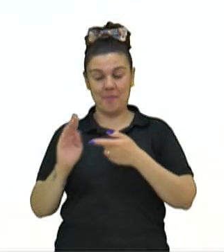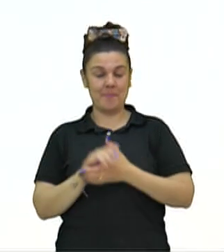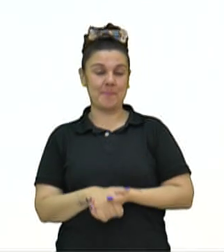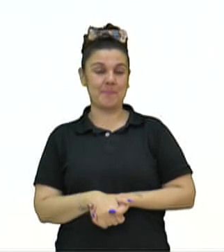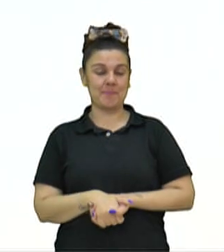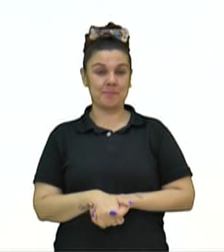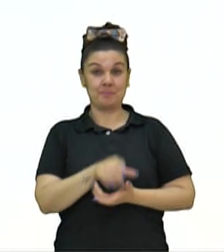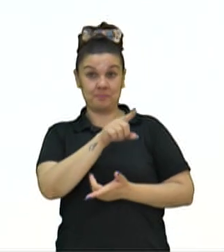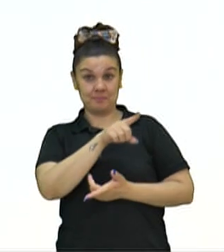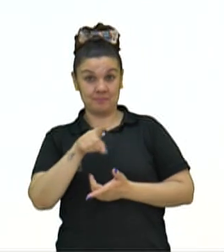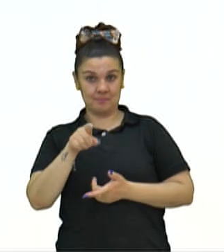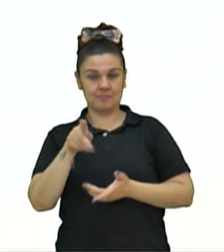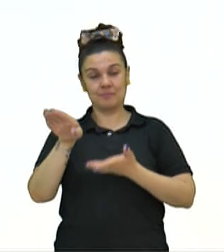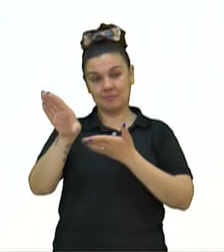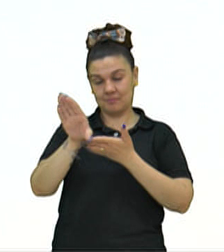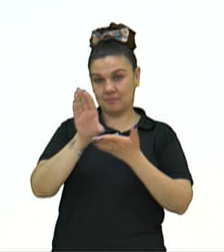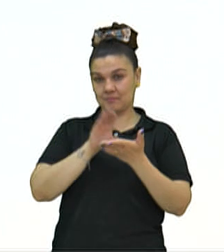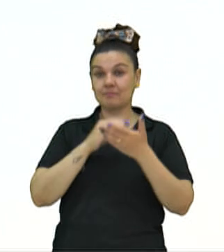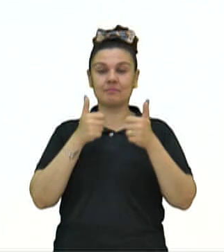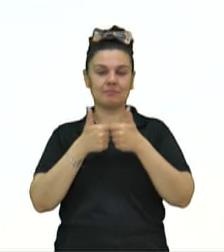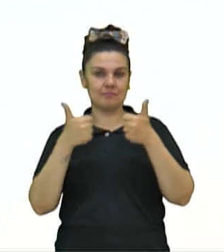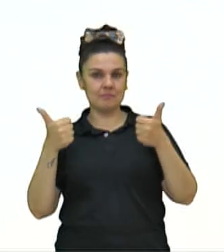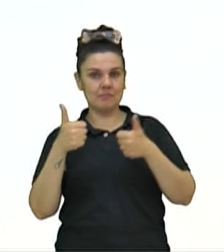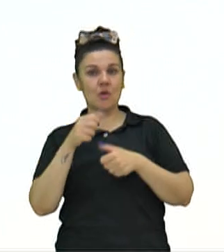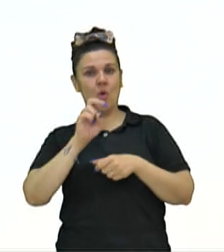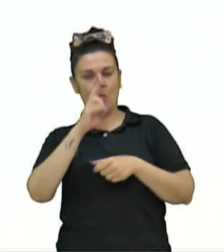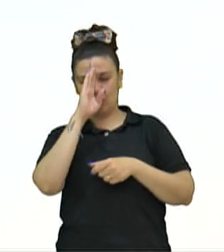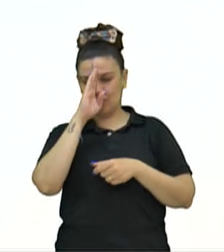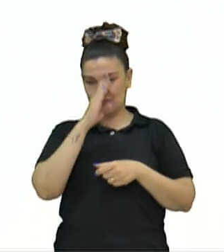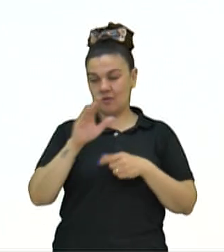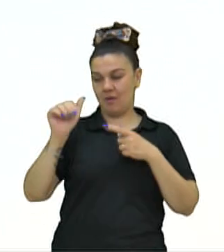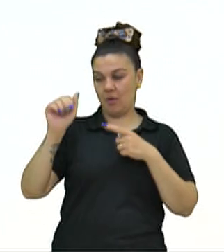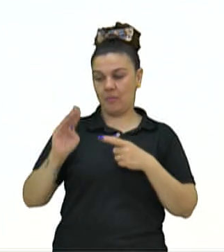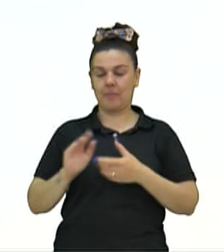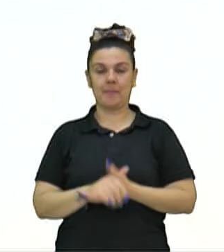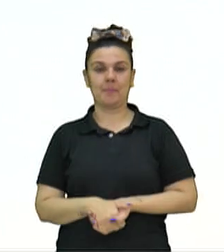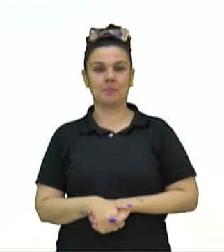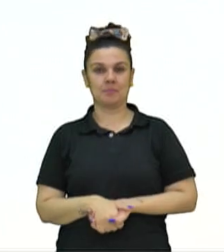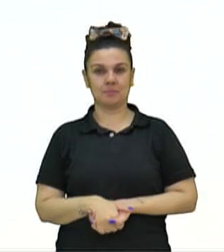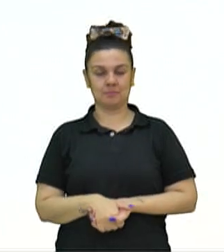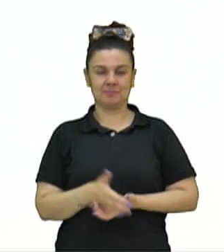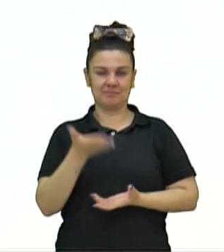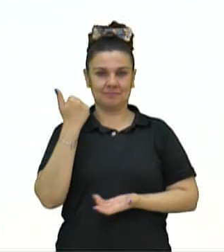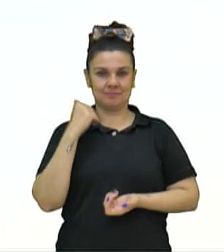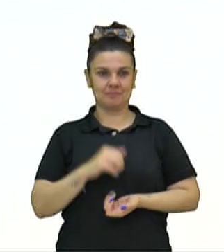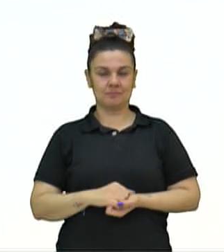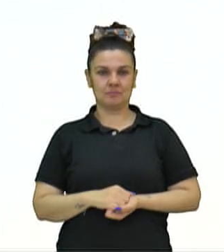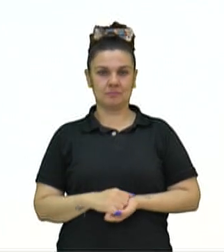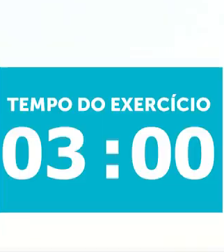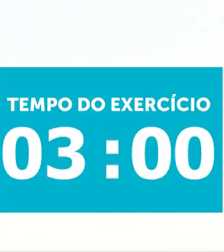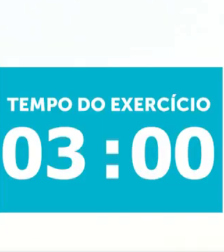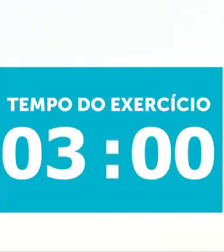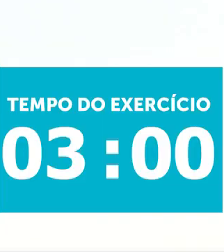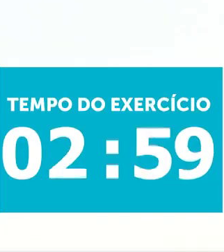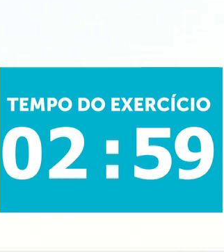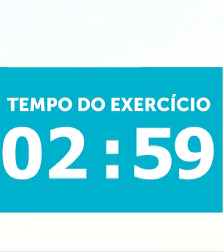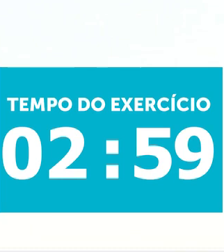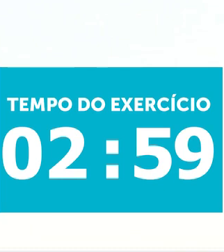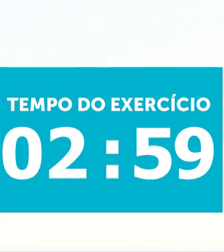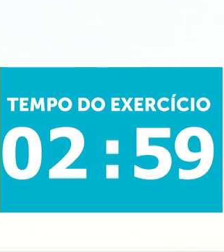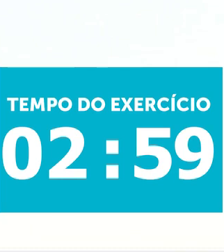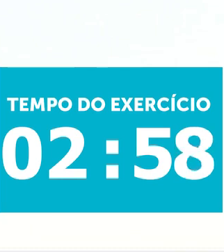letra B. Se você quiser copiar, pode copiar, ou então só coloca a letra A ou B. Ok? Let's go!